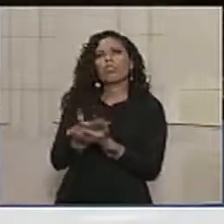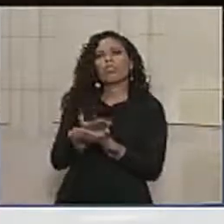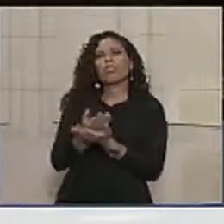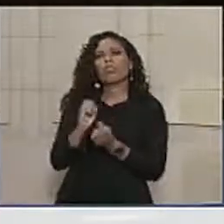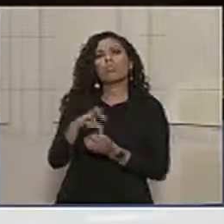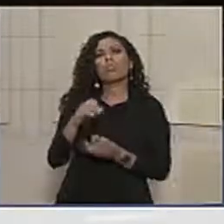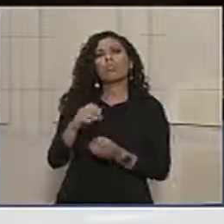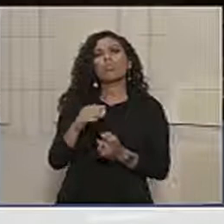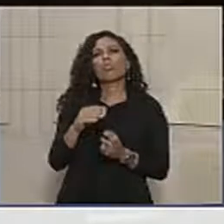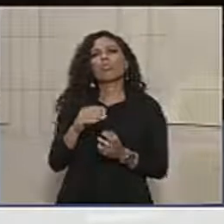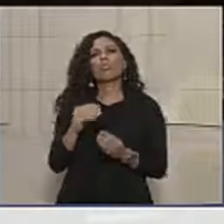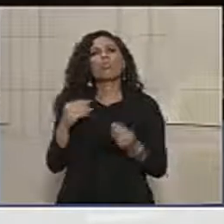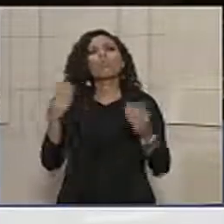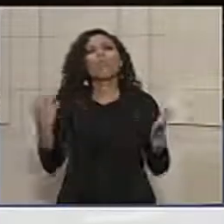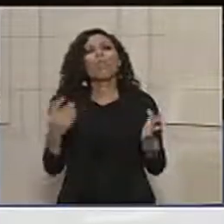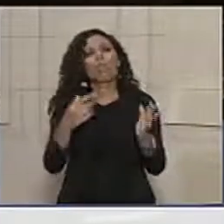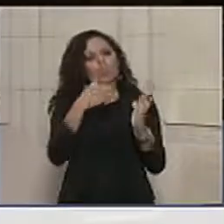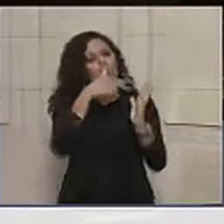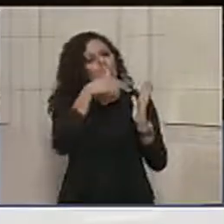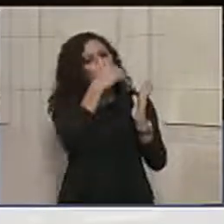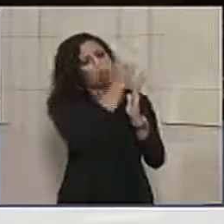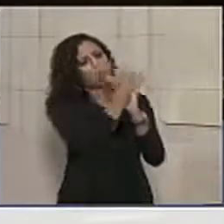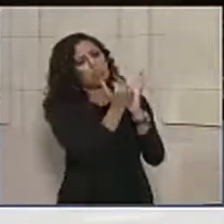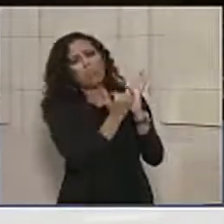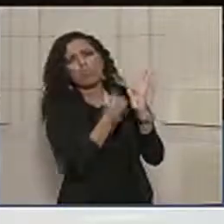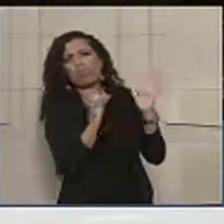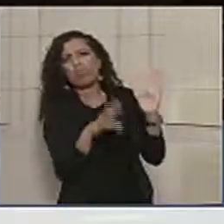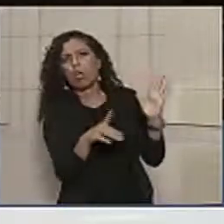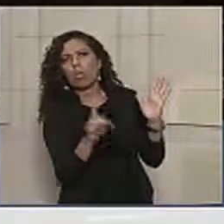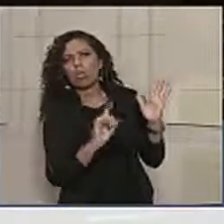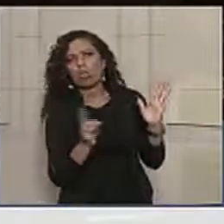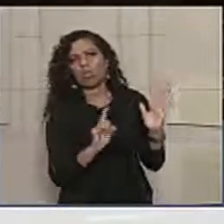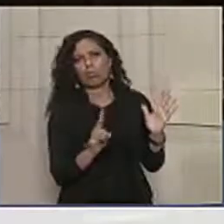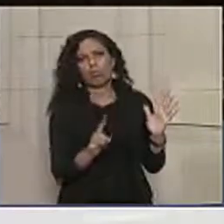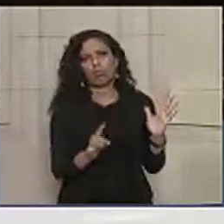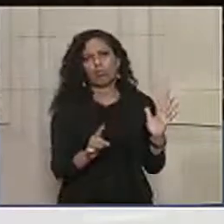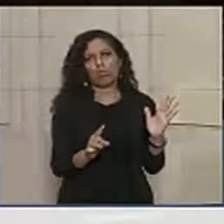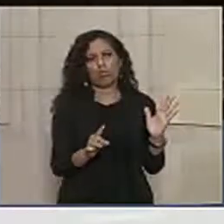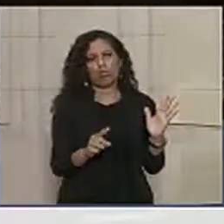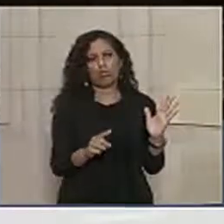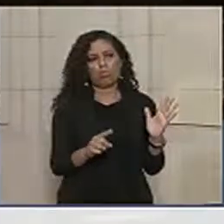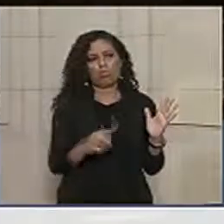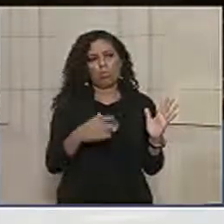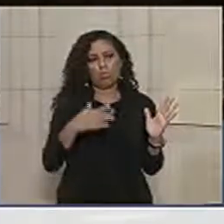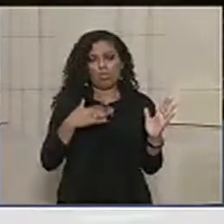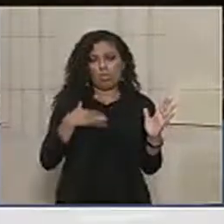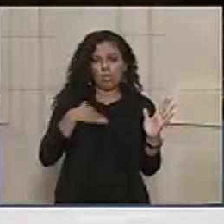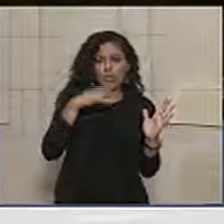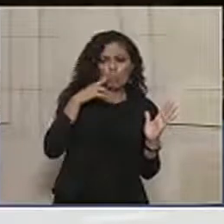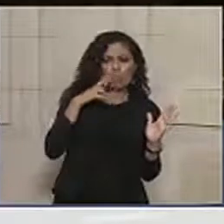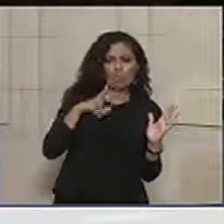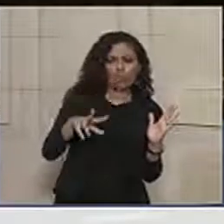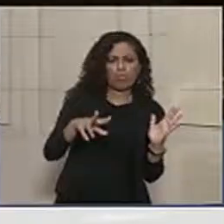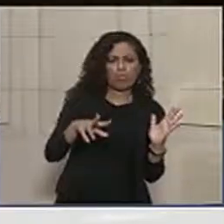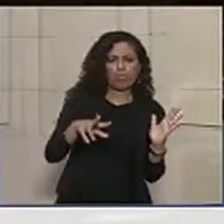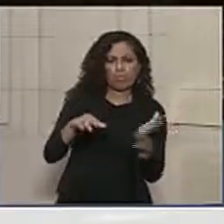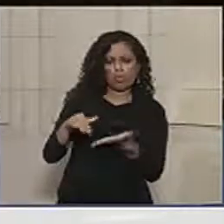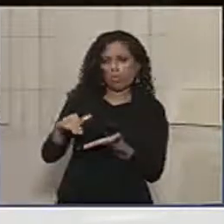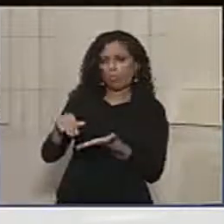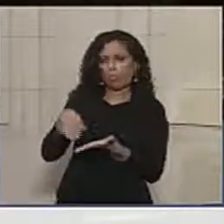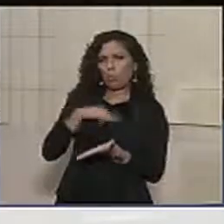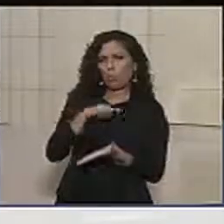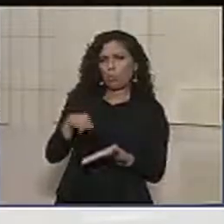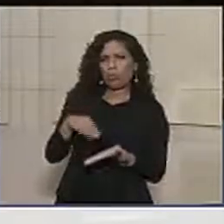uma lista de desejos, como ela pontuou muito bem. Segundo a minha perspectiva, o ministro Vélez